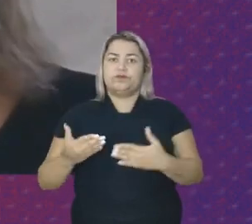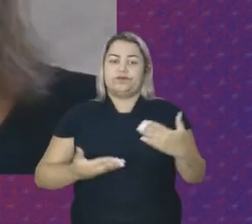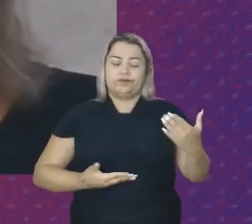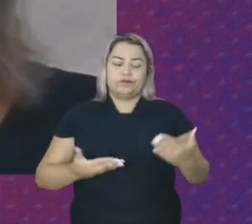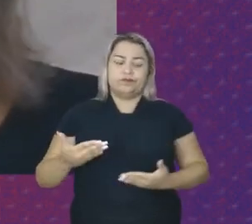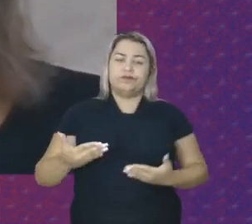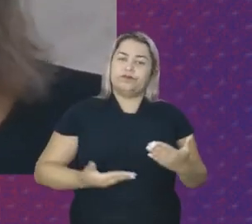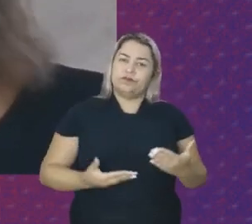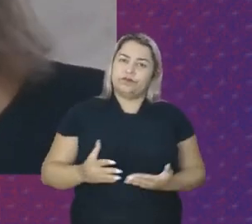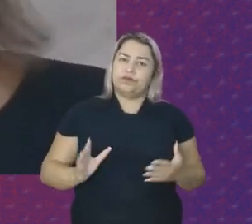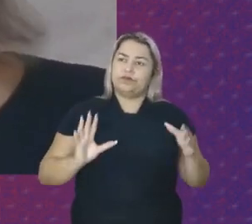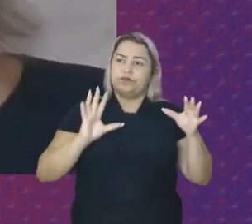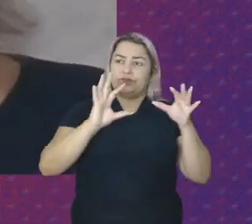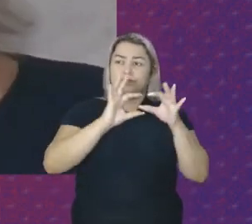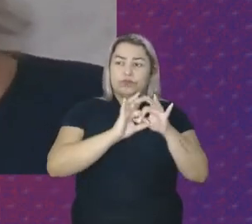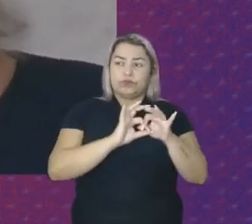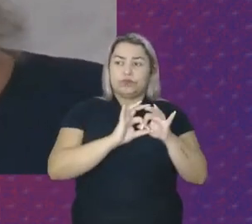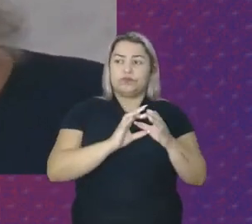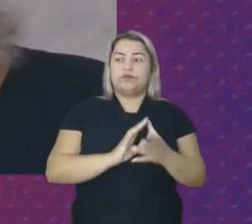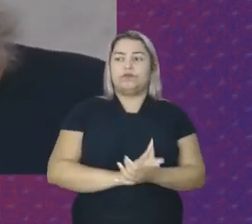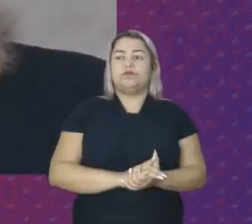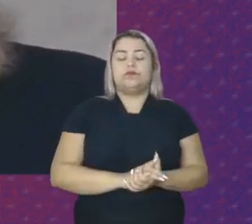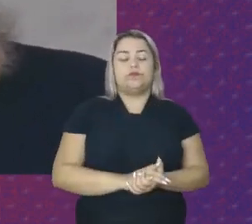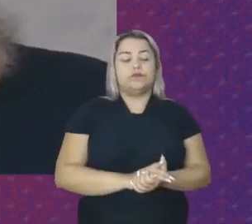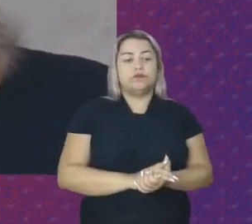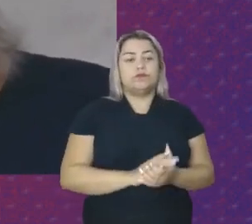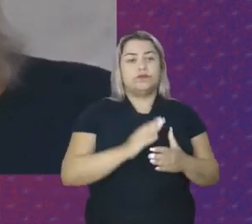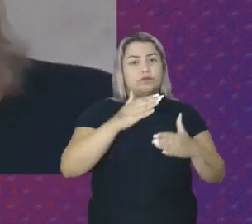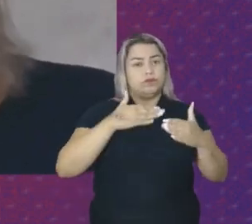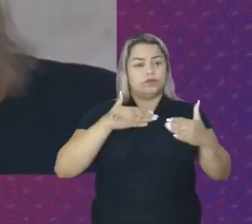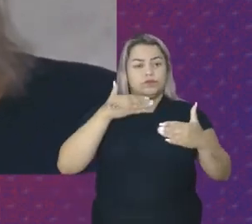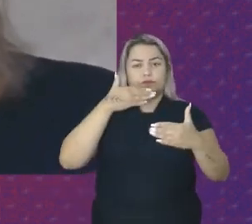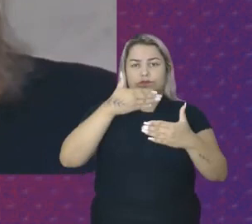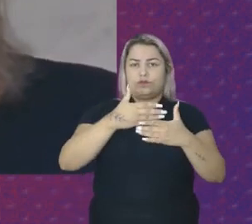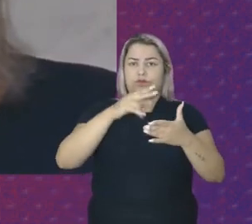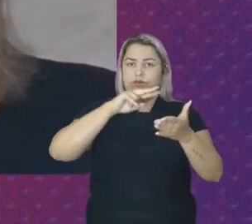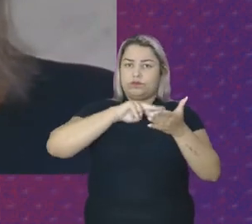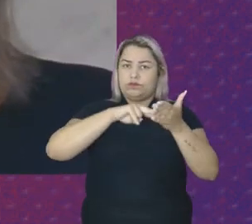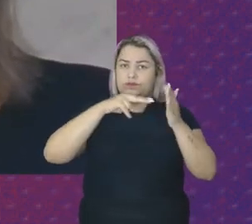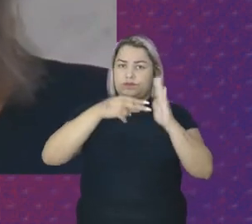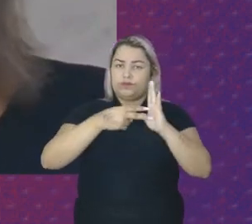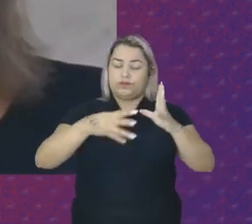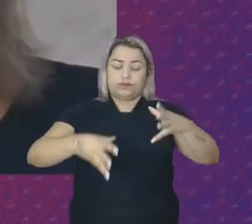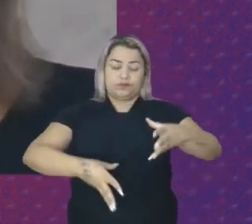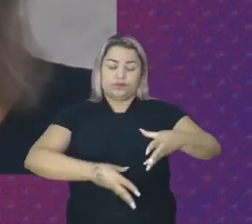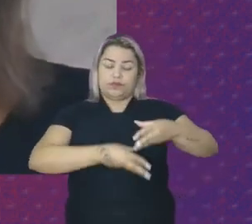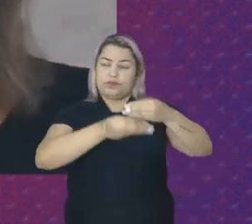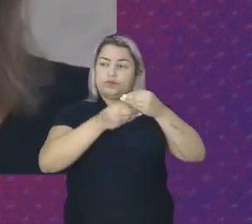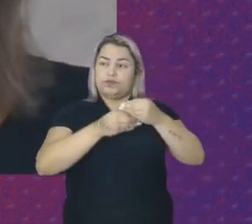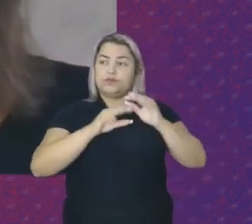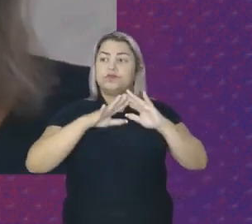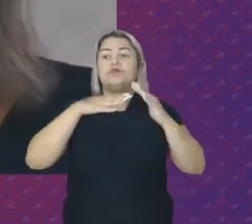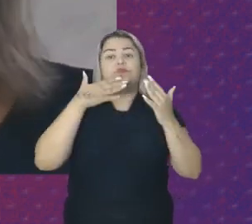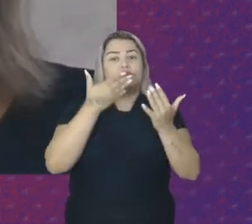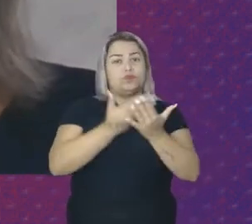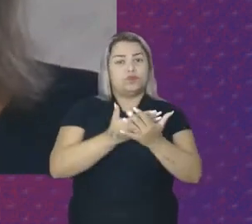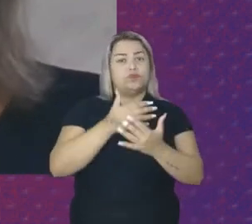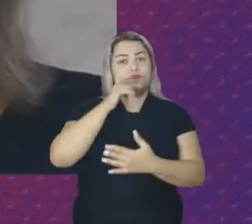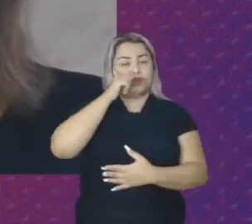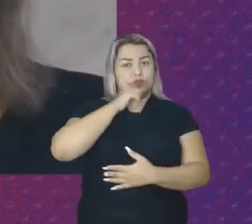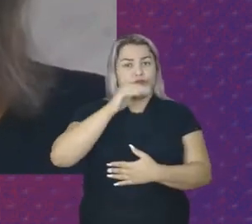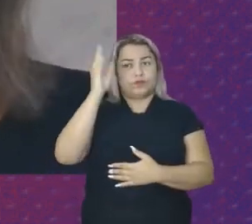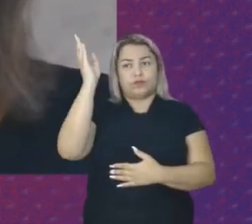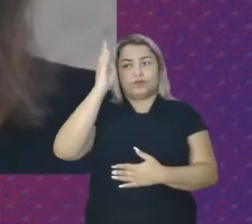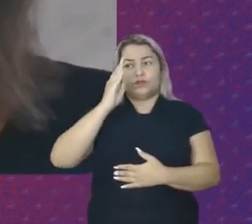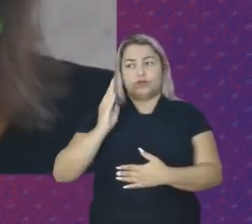estão reunidos. Estávamos avançando no sentido da implantação de Casas da Mulher Brasileira